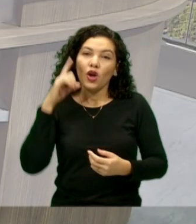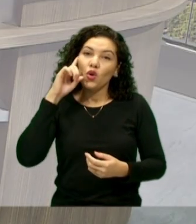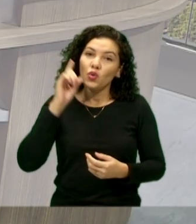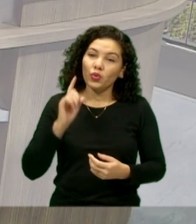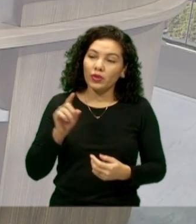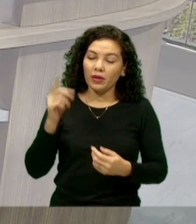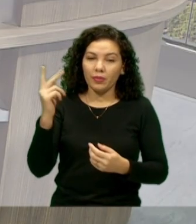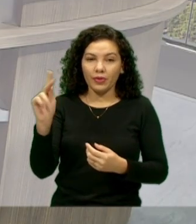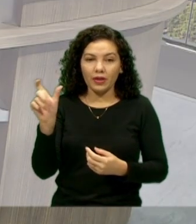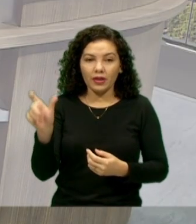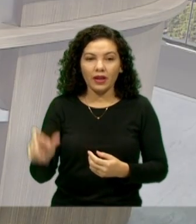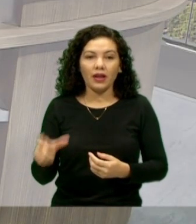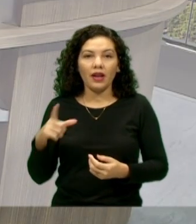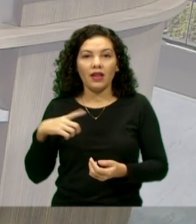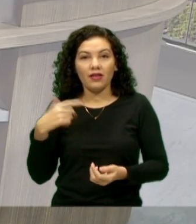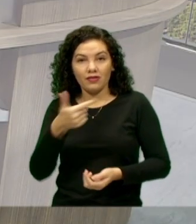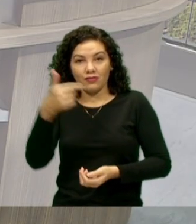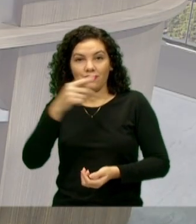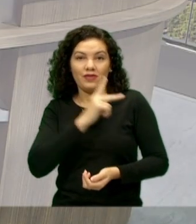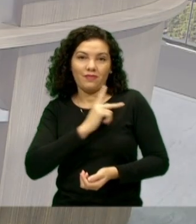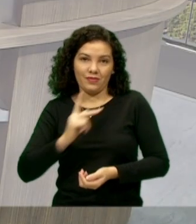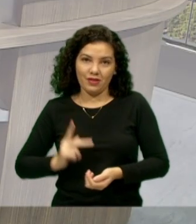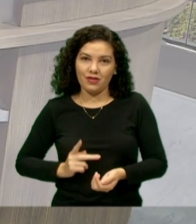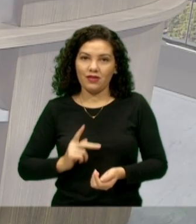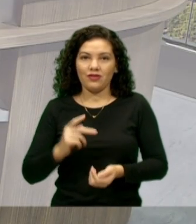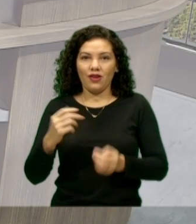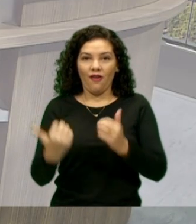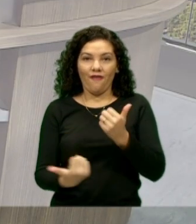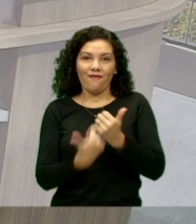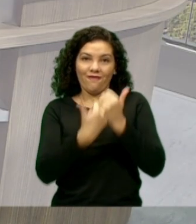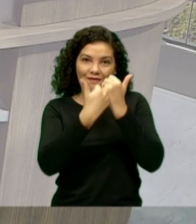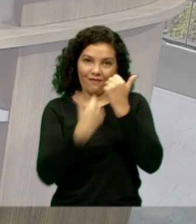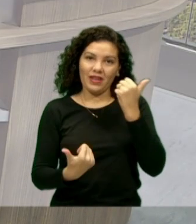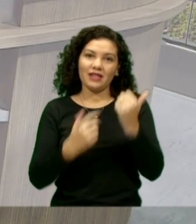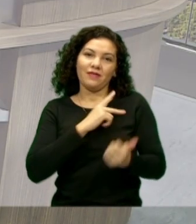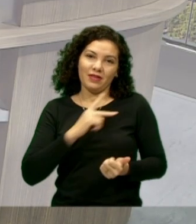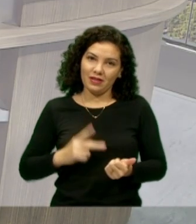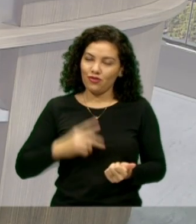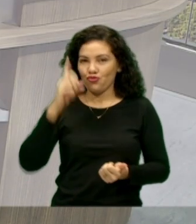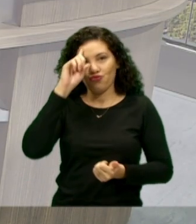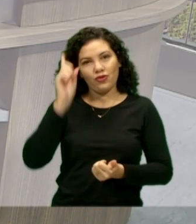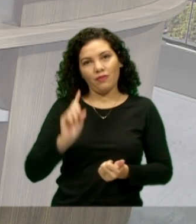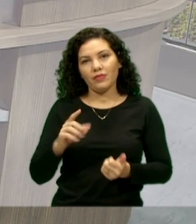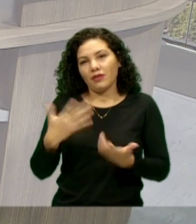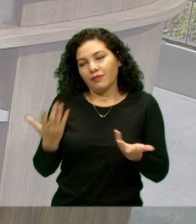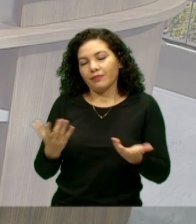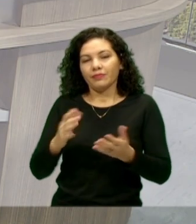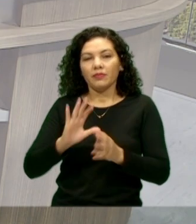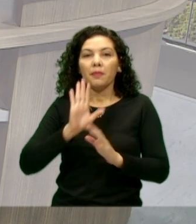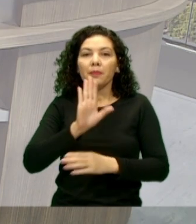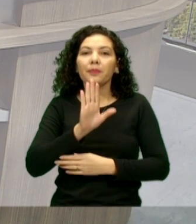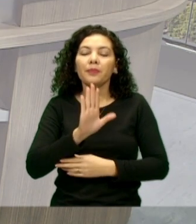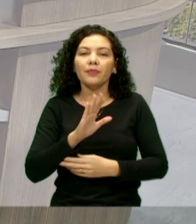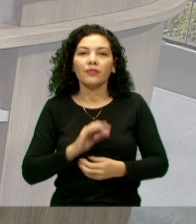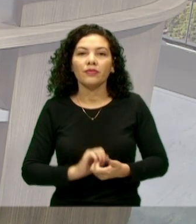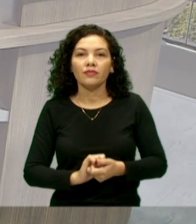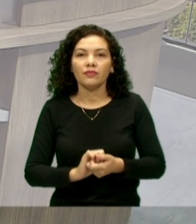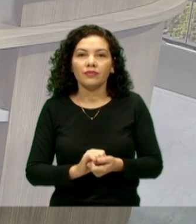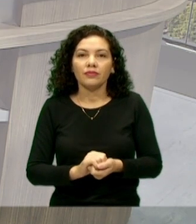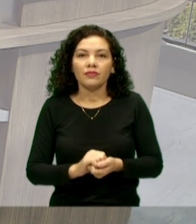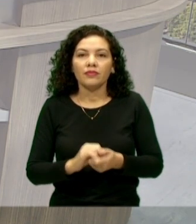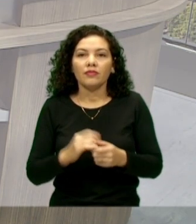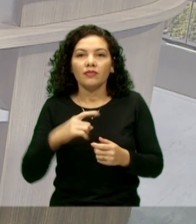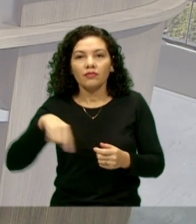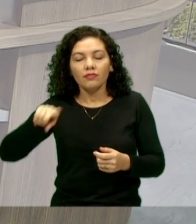ela estava como vice-presidente, né? Essa informação me escapou. Mas, assim,